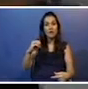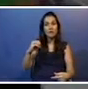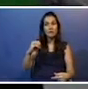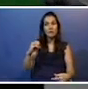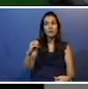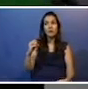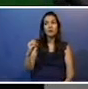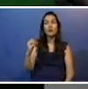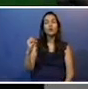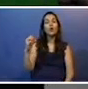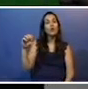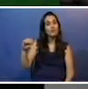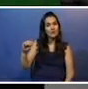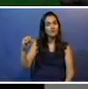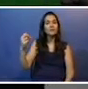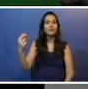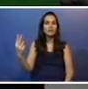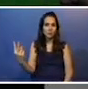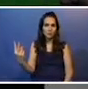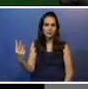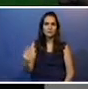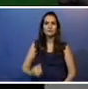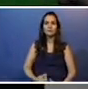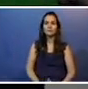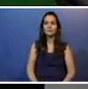2, 92.